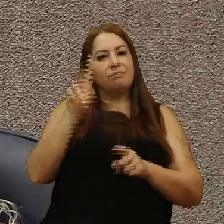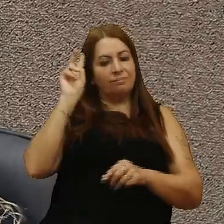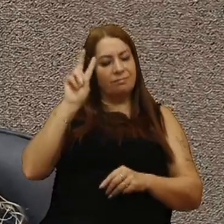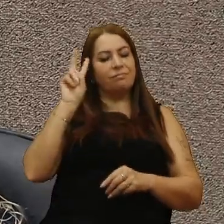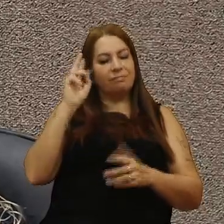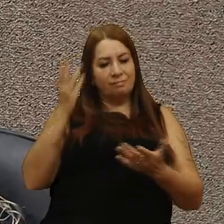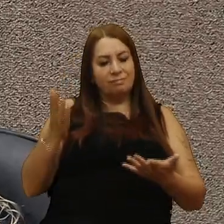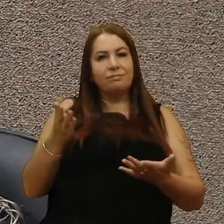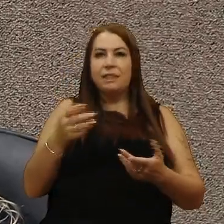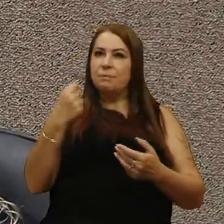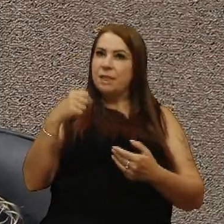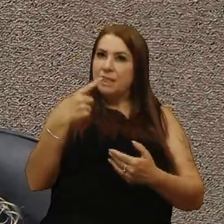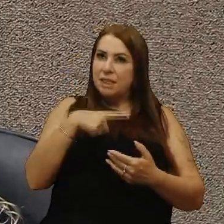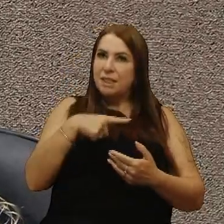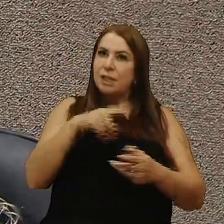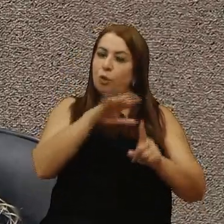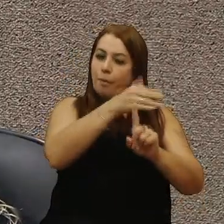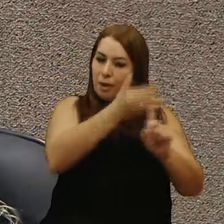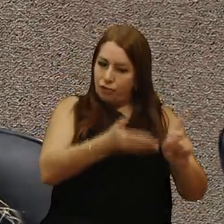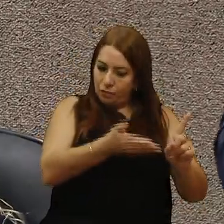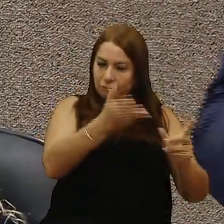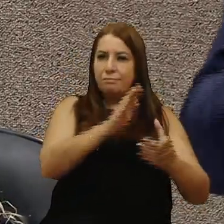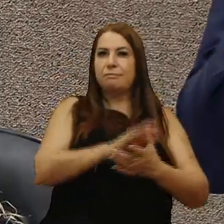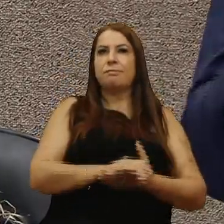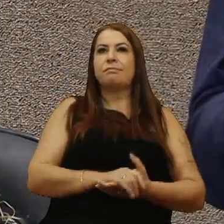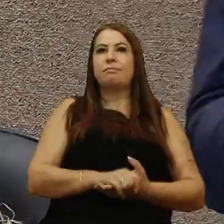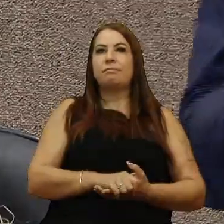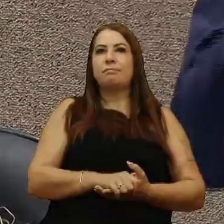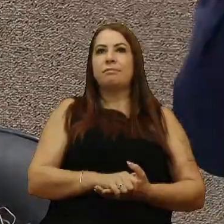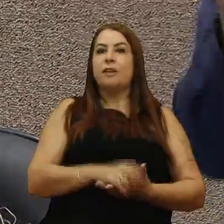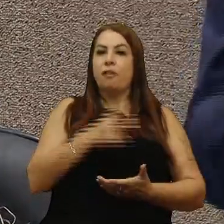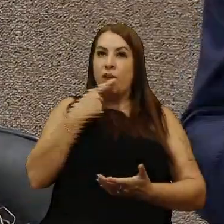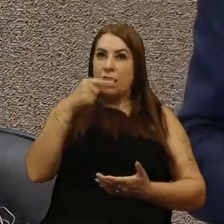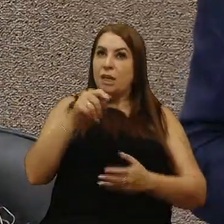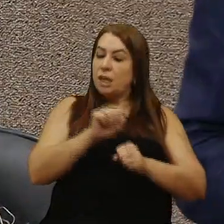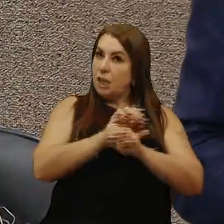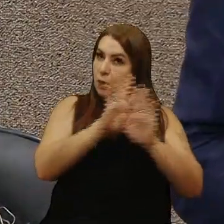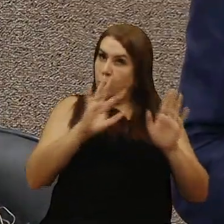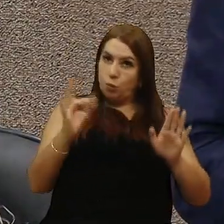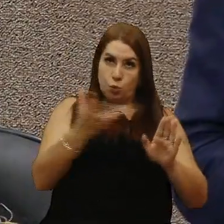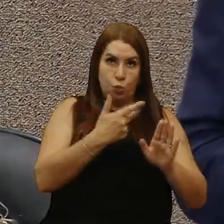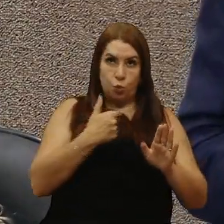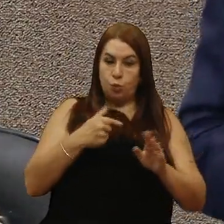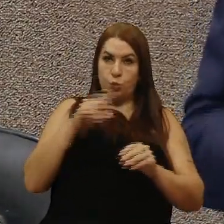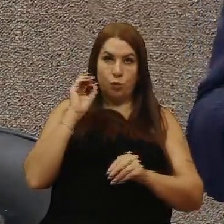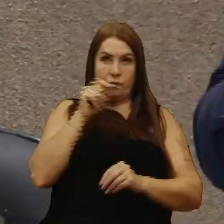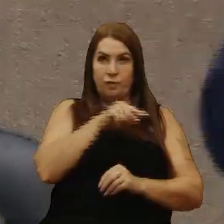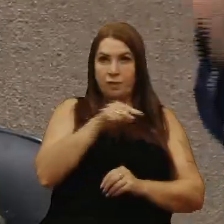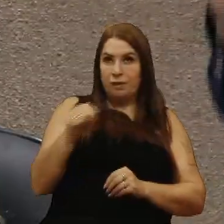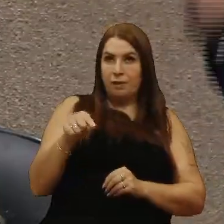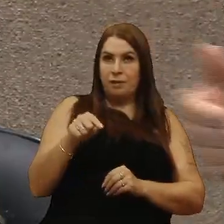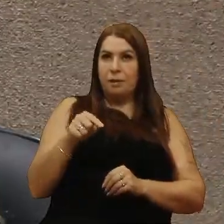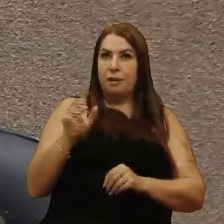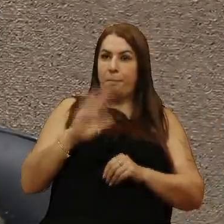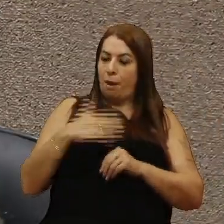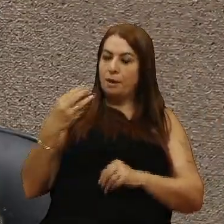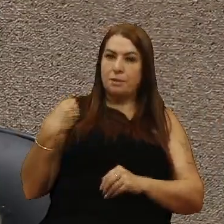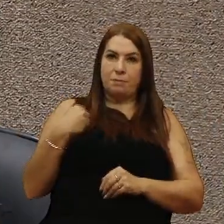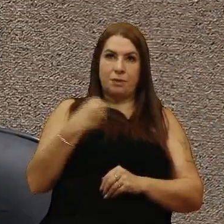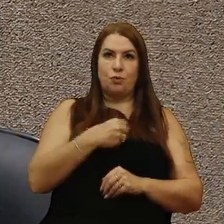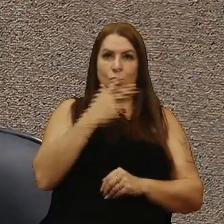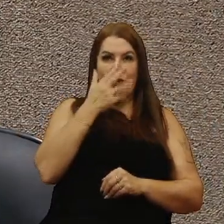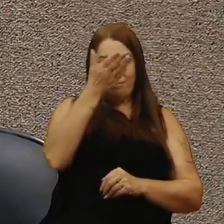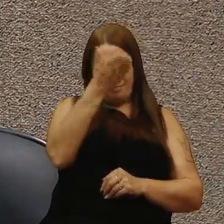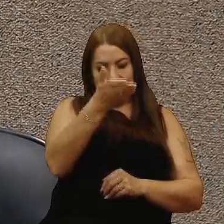lembradas e devem ser homenageadas. E digo aqui claramente a todos que nos escutam, que venham mais médicos como o